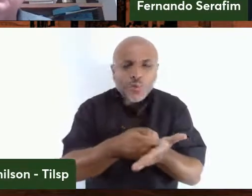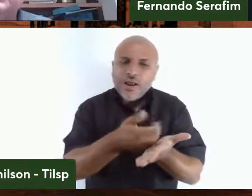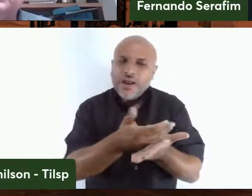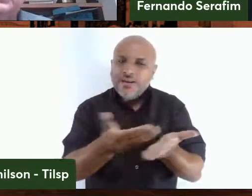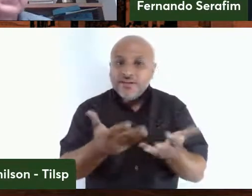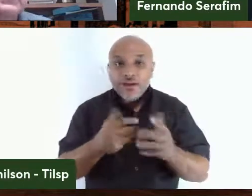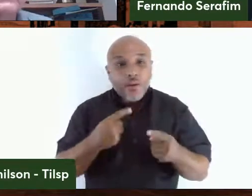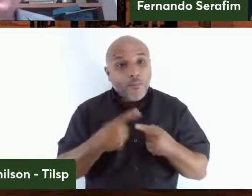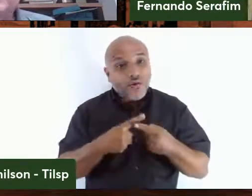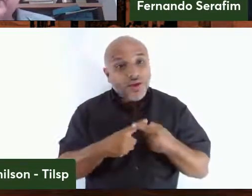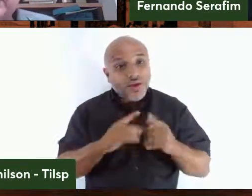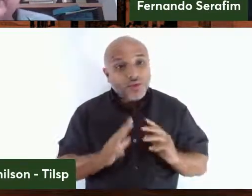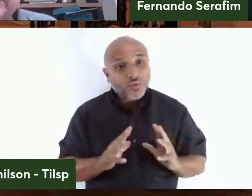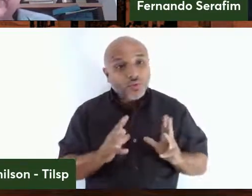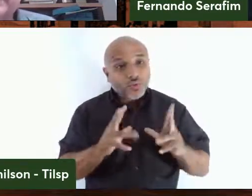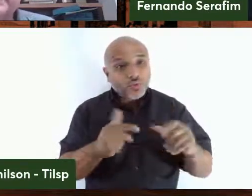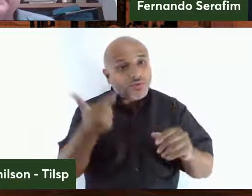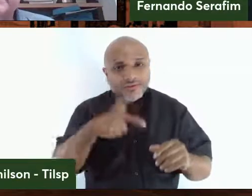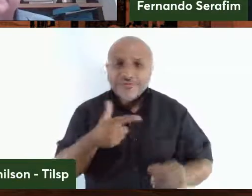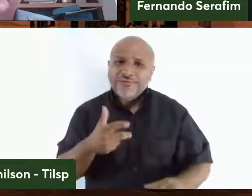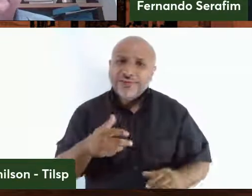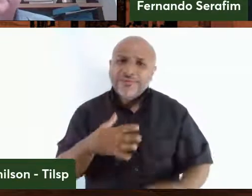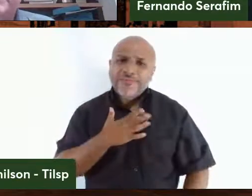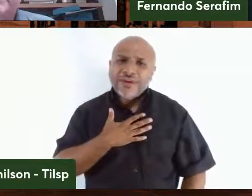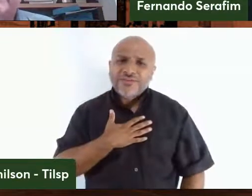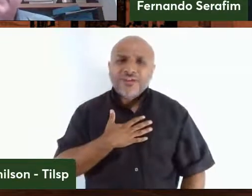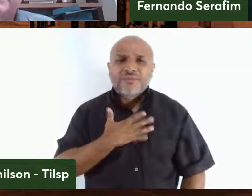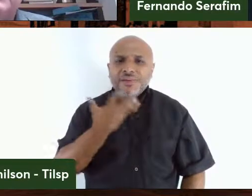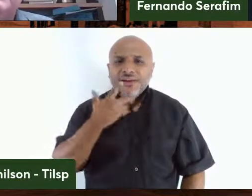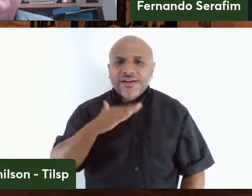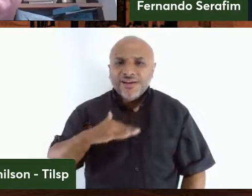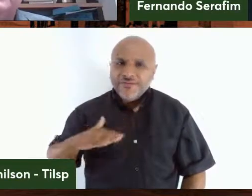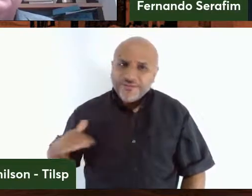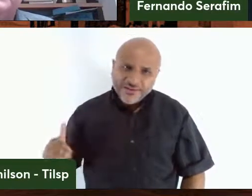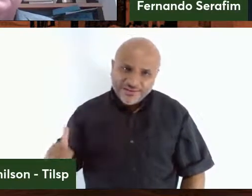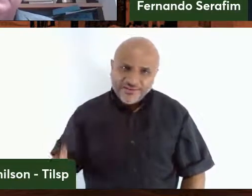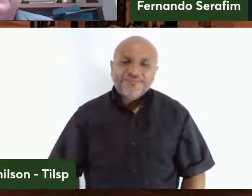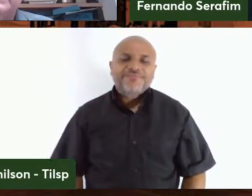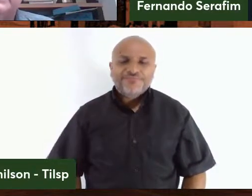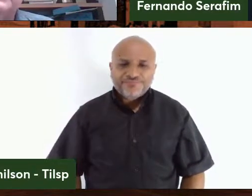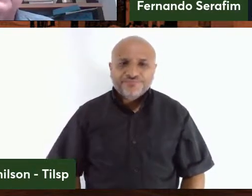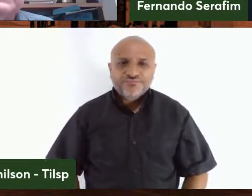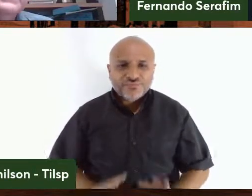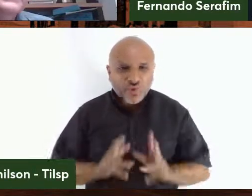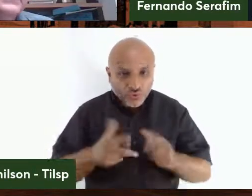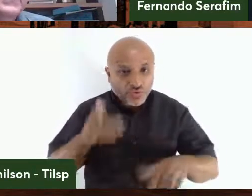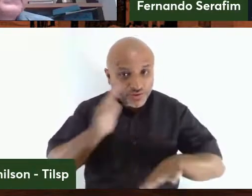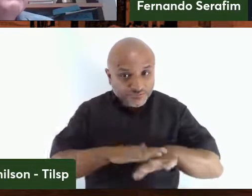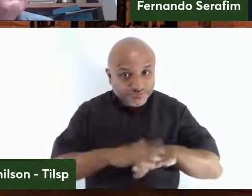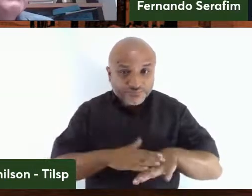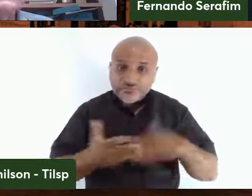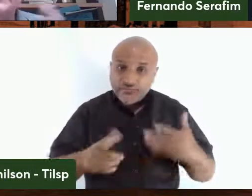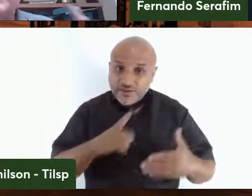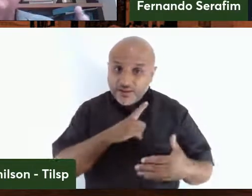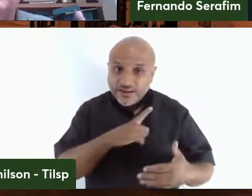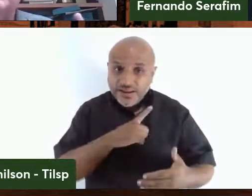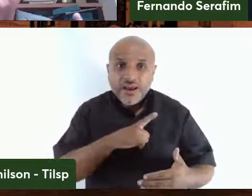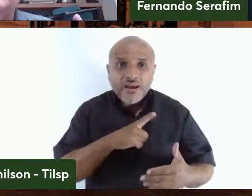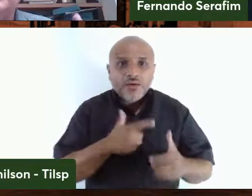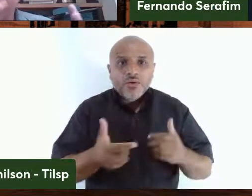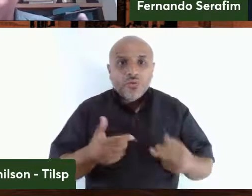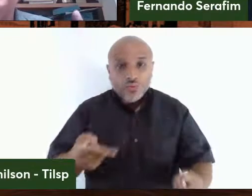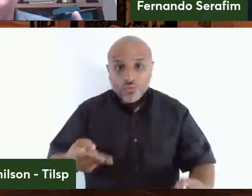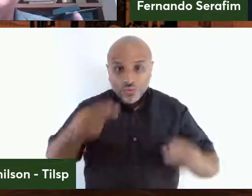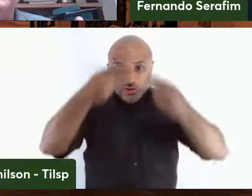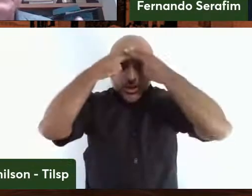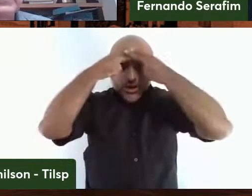Porque tudo isso faz parte da minha infância, né? Faz parte da minha infância, né? Quer dizer, se há um trauma